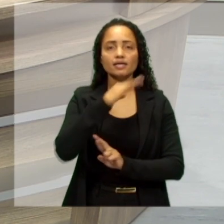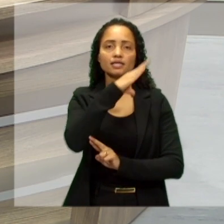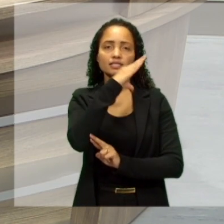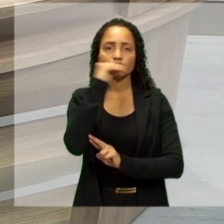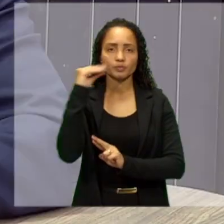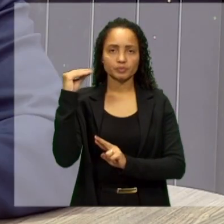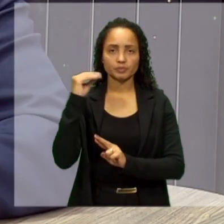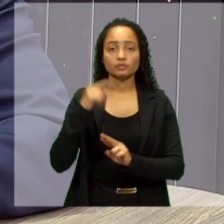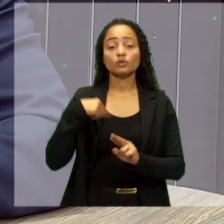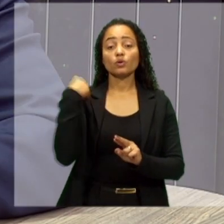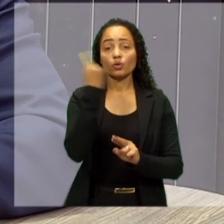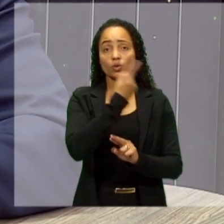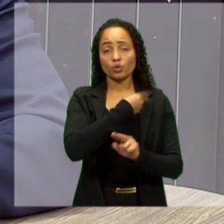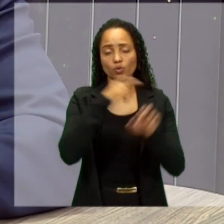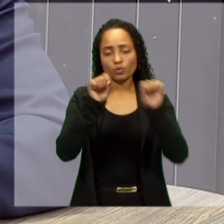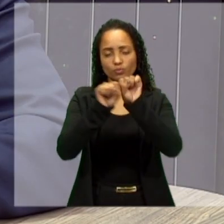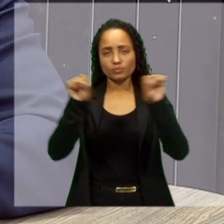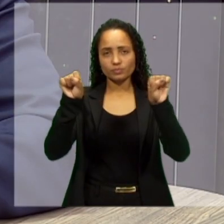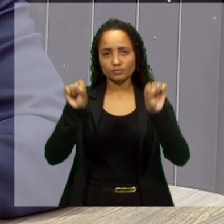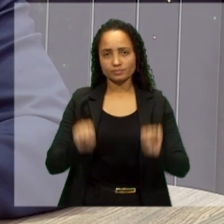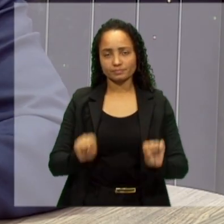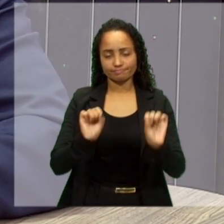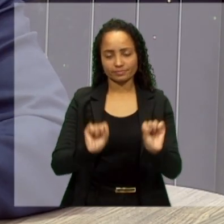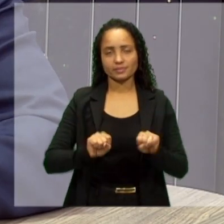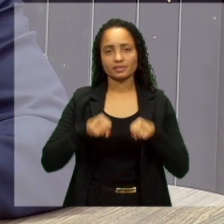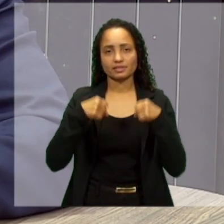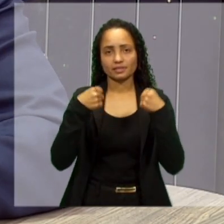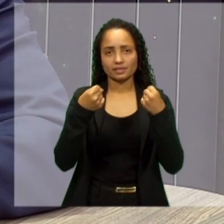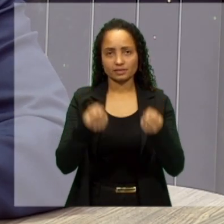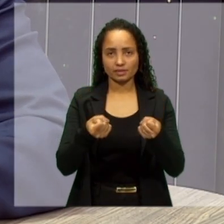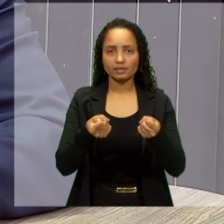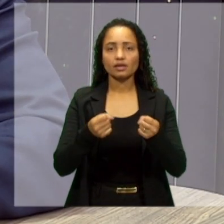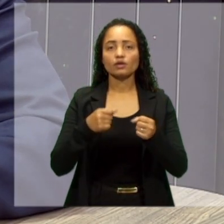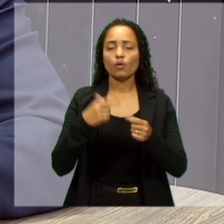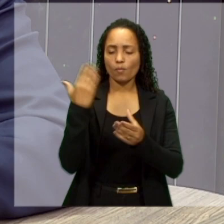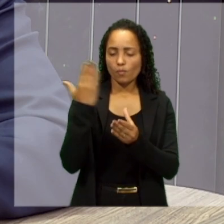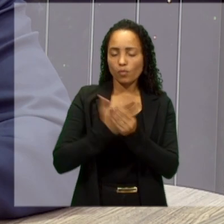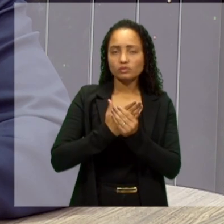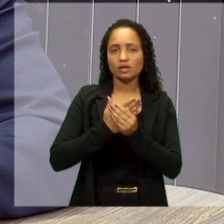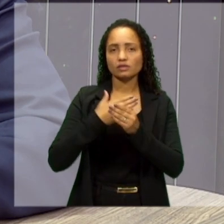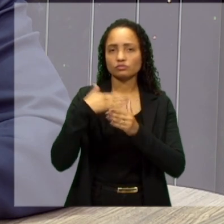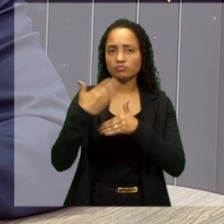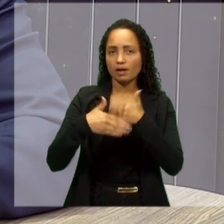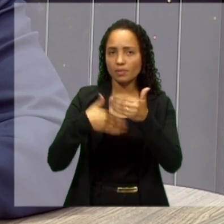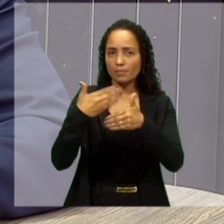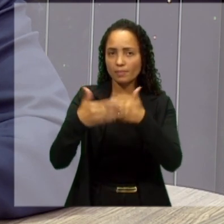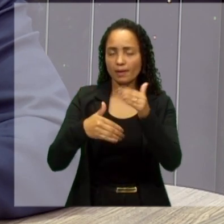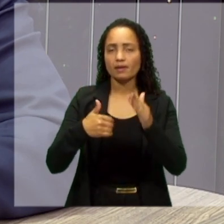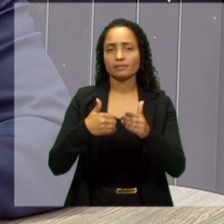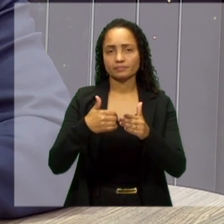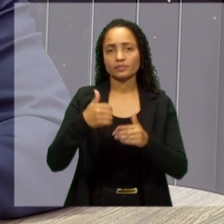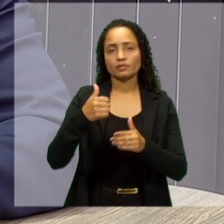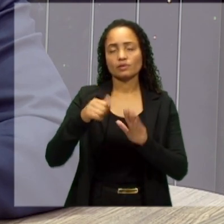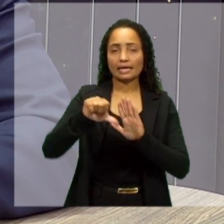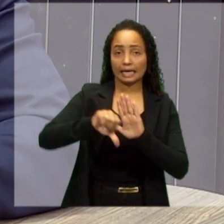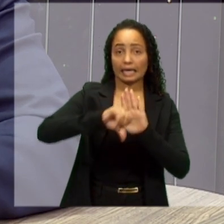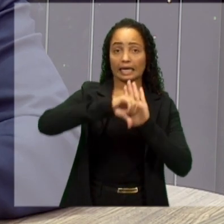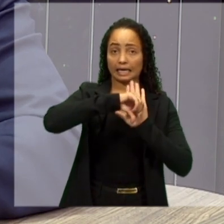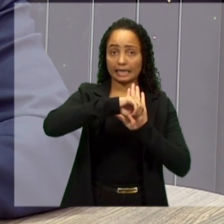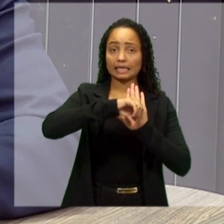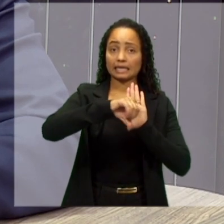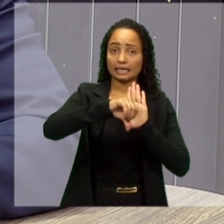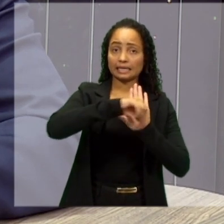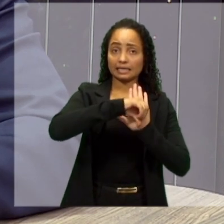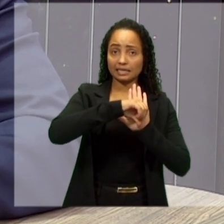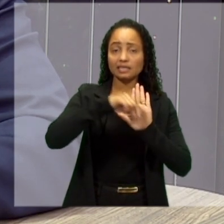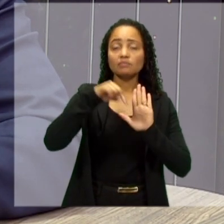defesa em um processo criminal, o andamento de um processo criminal, ele só é válido e legal se tiver